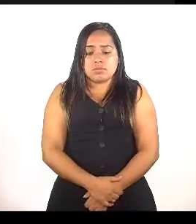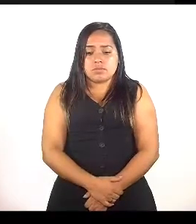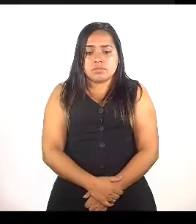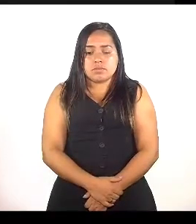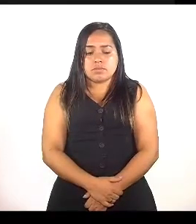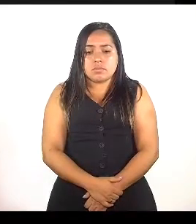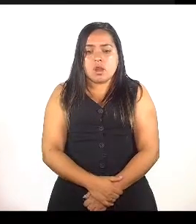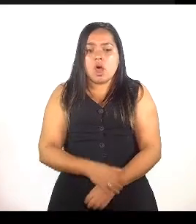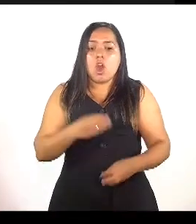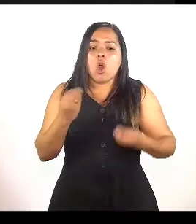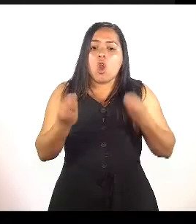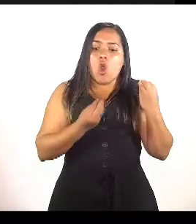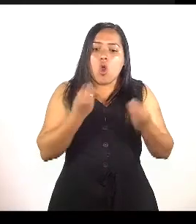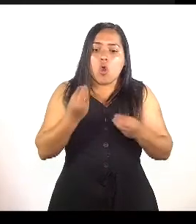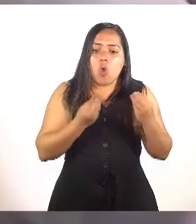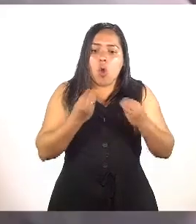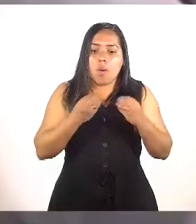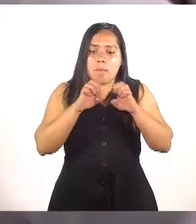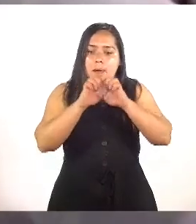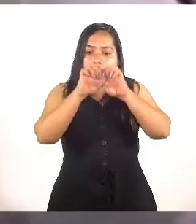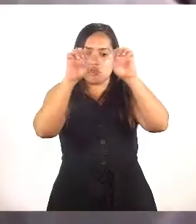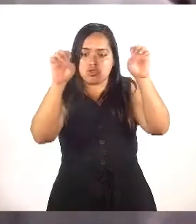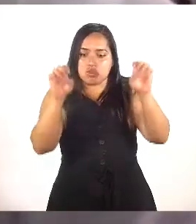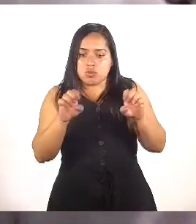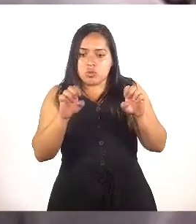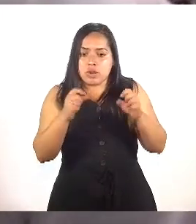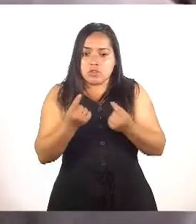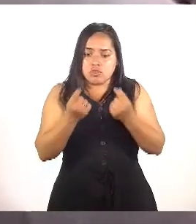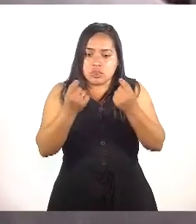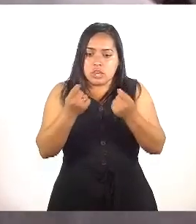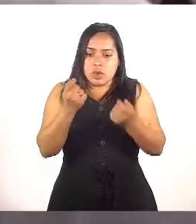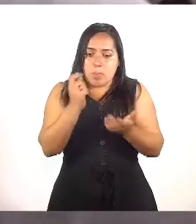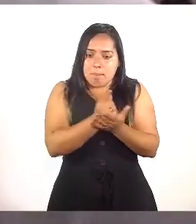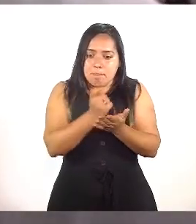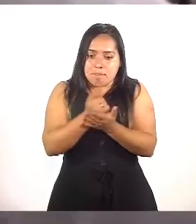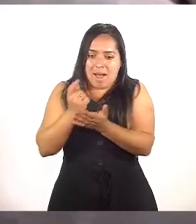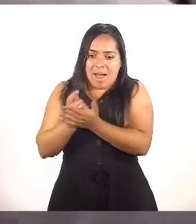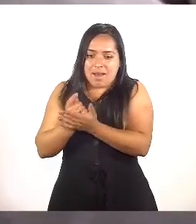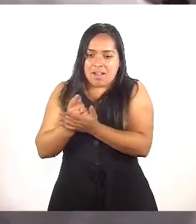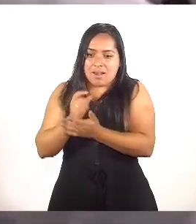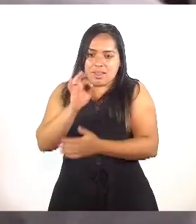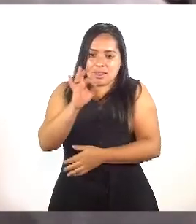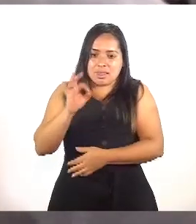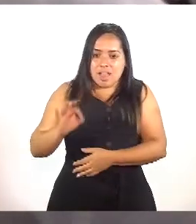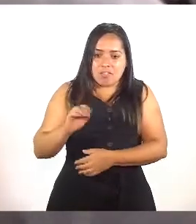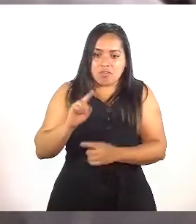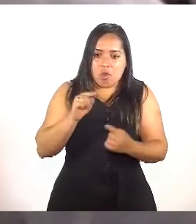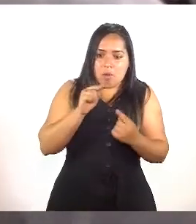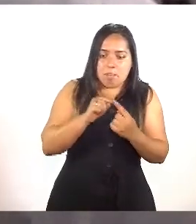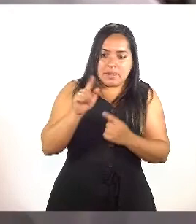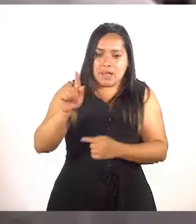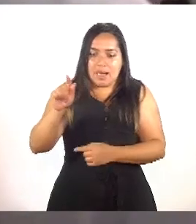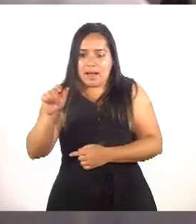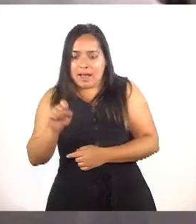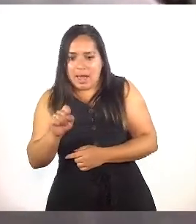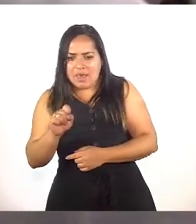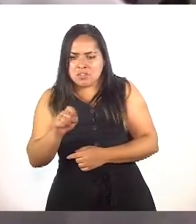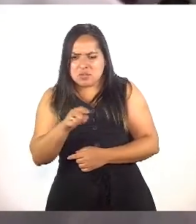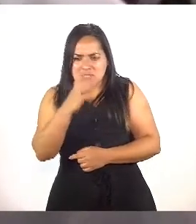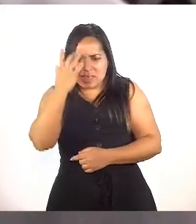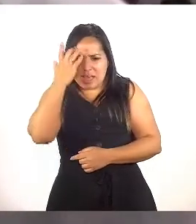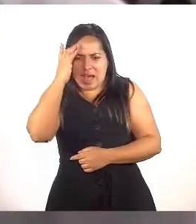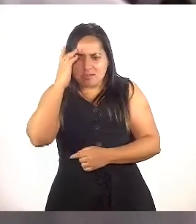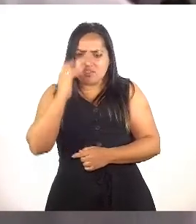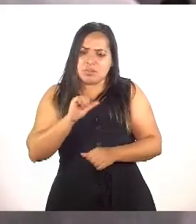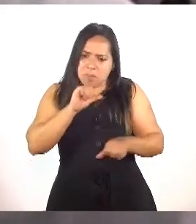Como funciona a atual estrutura tarifária para o serviço de distribuição de gás canalizado? Há previsão de redesenho desse modelo?